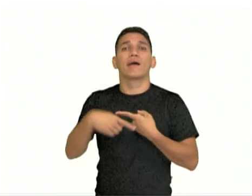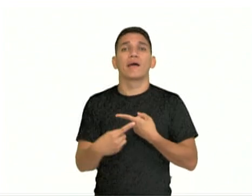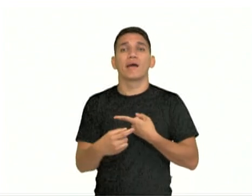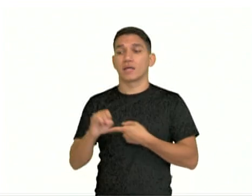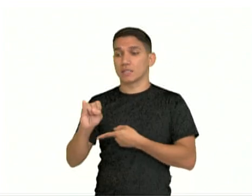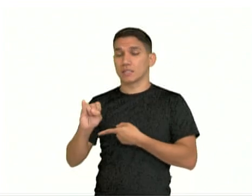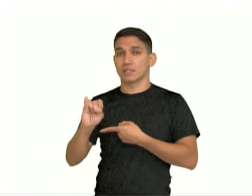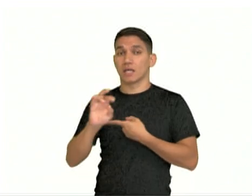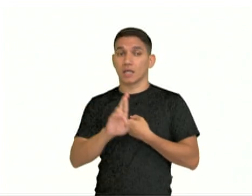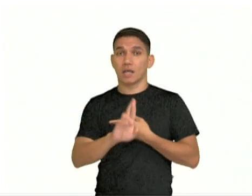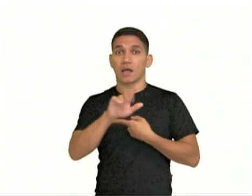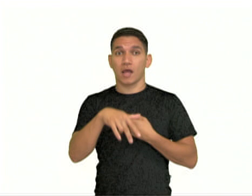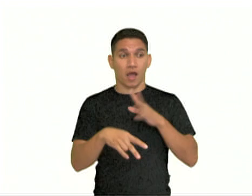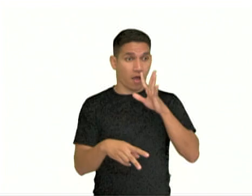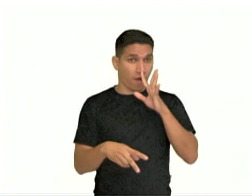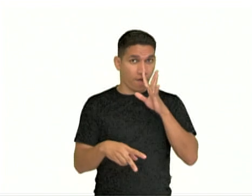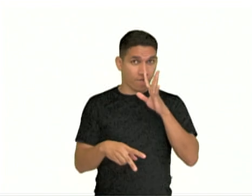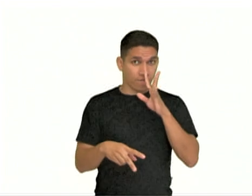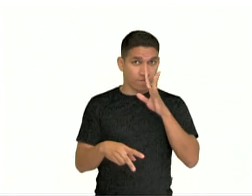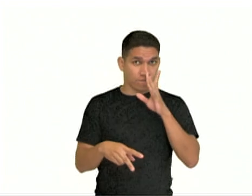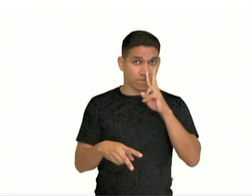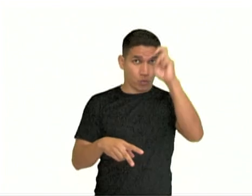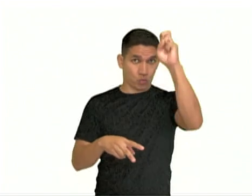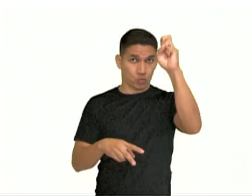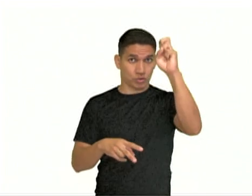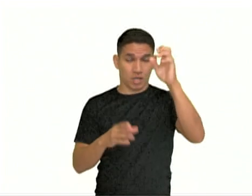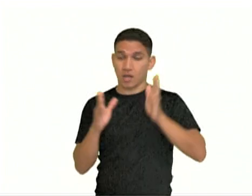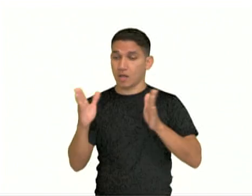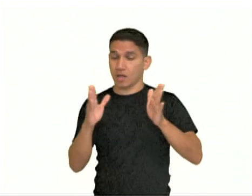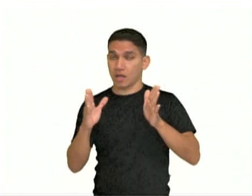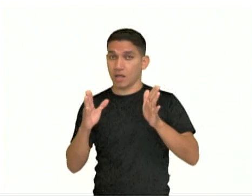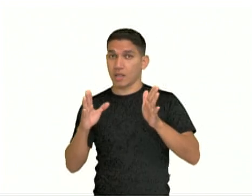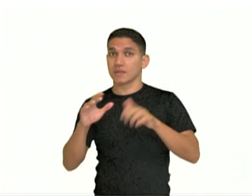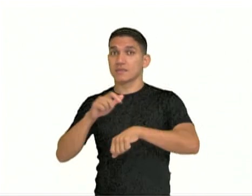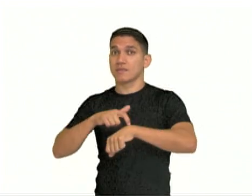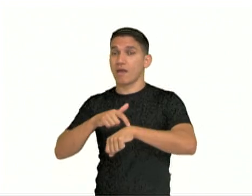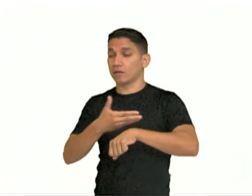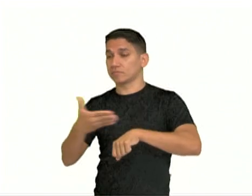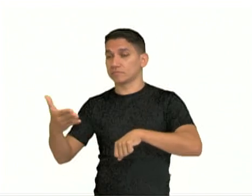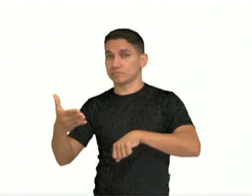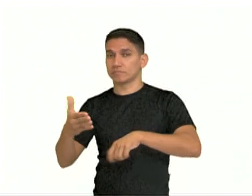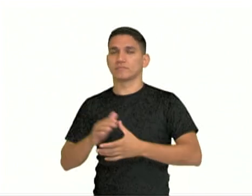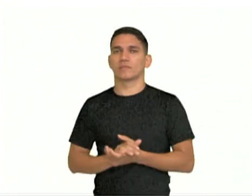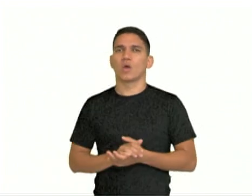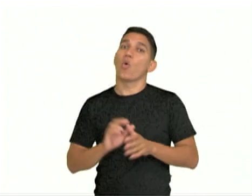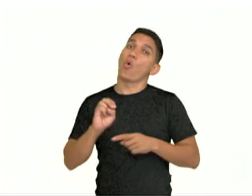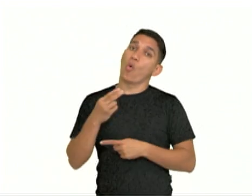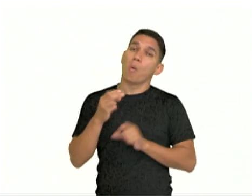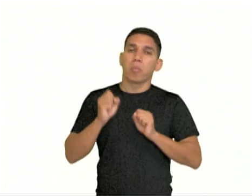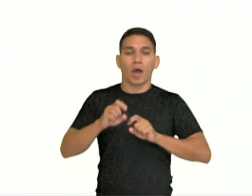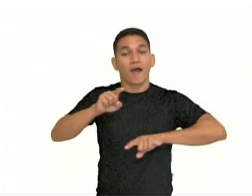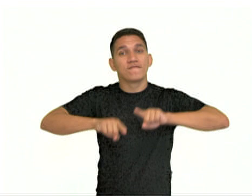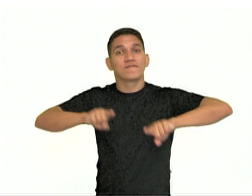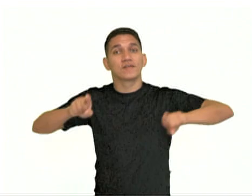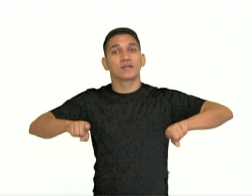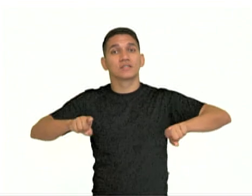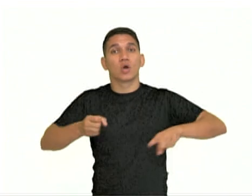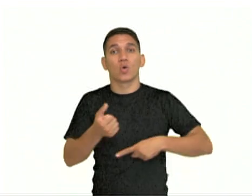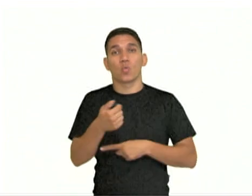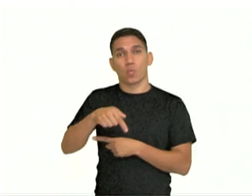Impulso é igual a força vezes o intervalo de tempo. Ou também o impulso ele pode ser igual à variação da quantidade de